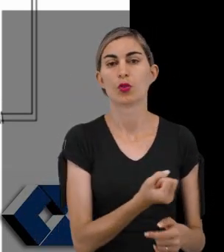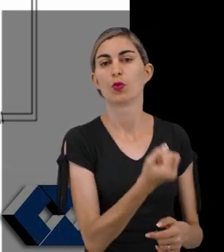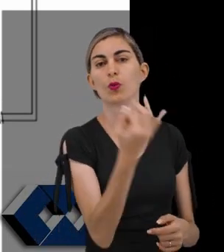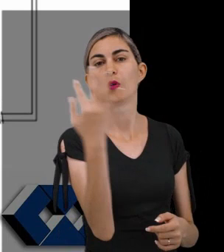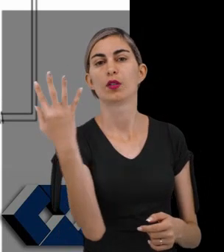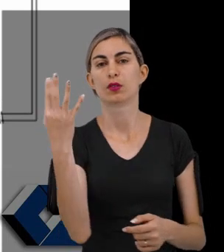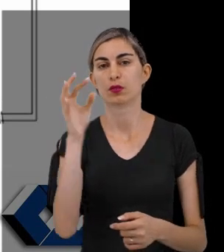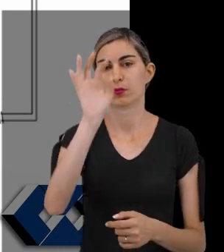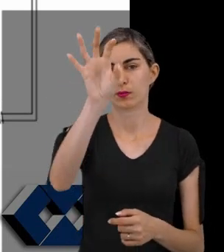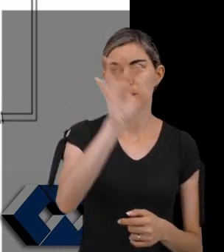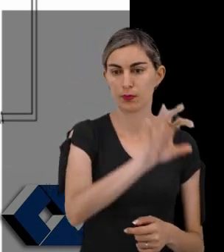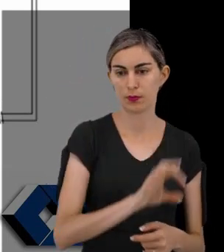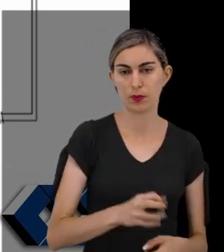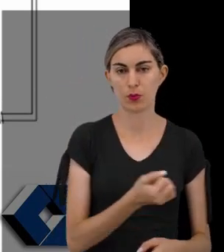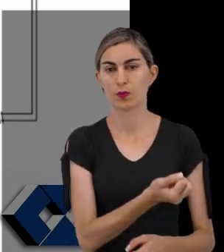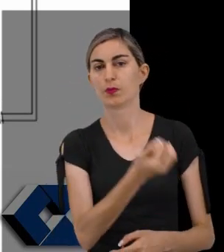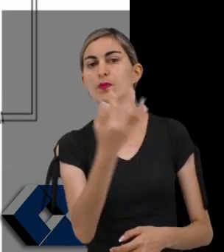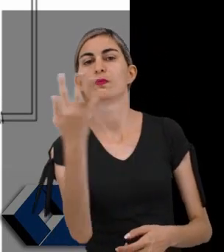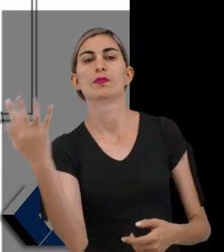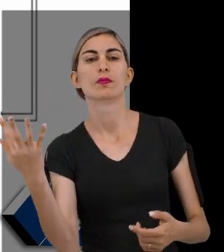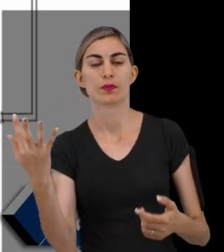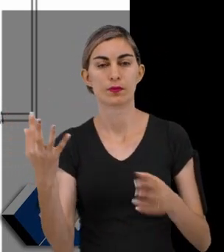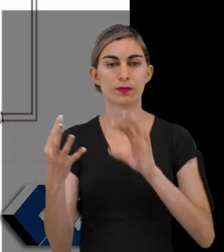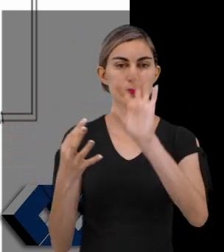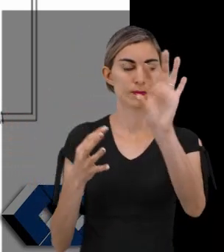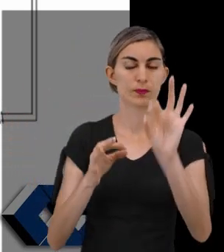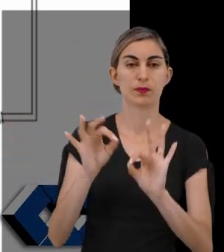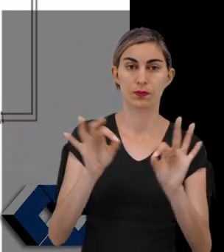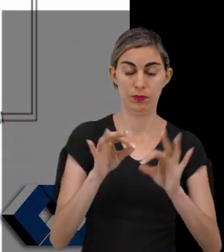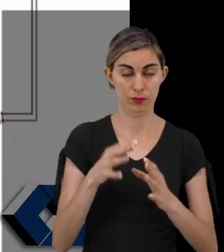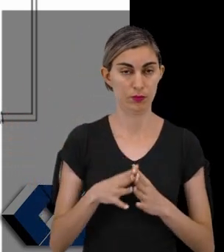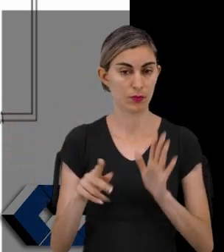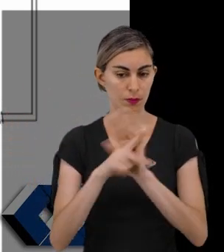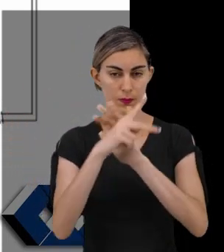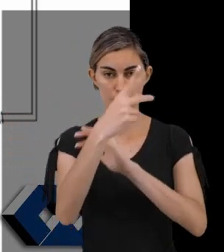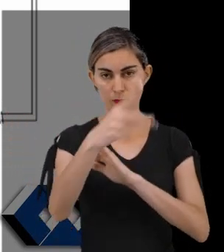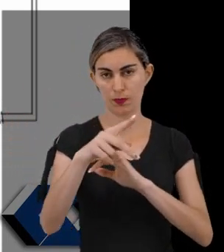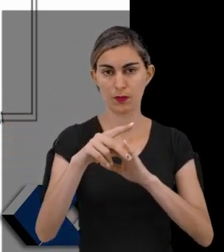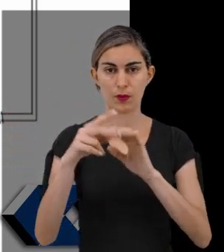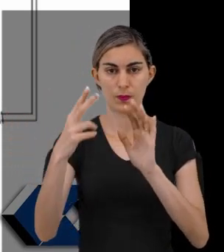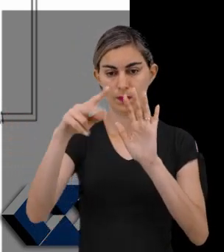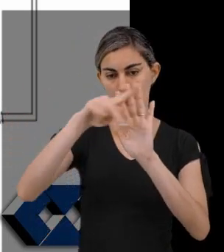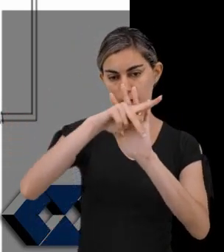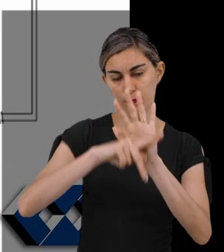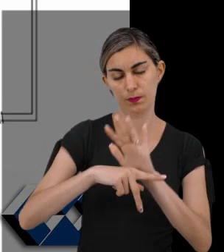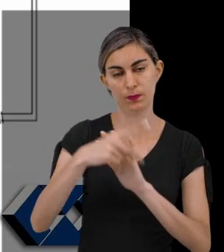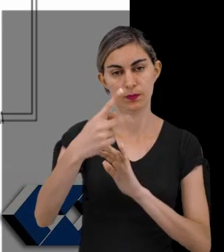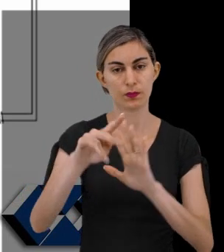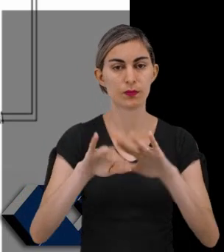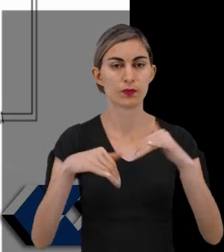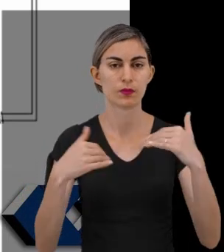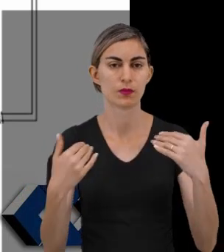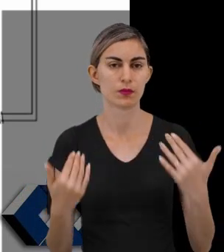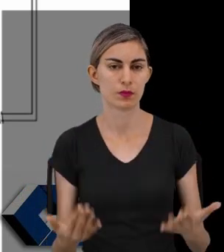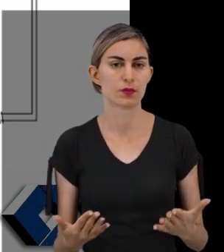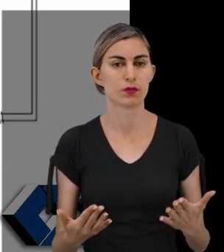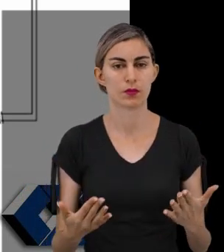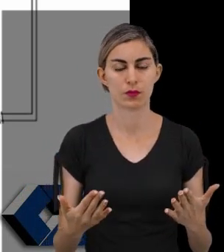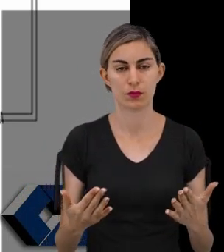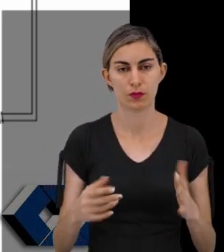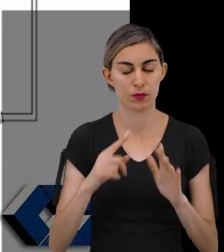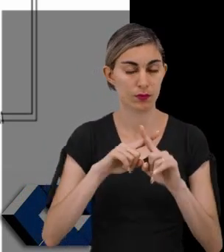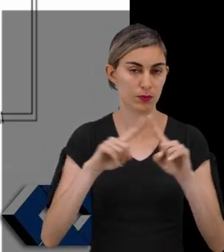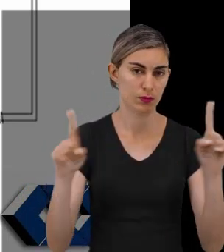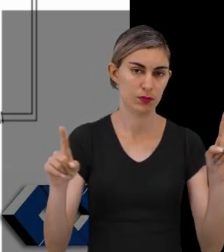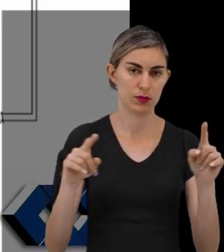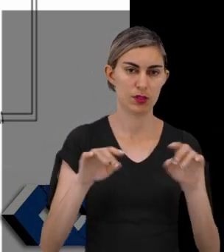de circuitos que foi especificado para esse projeto aqui. Então, além